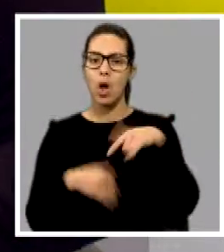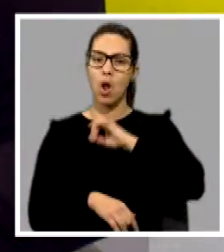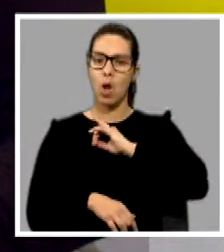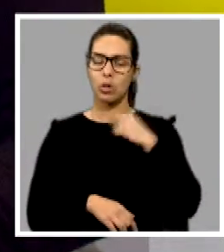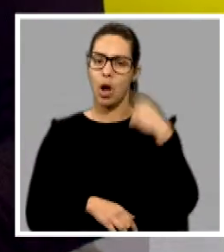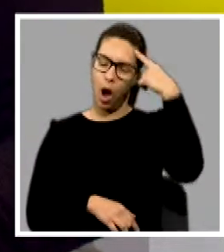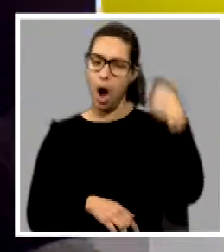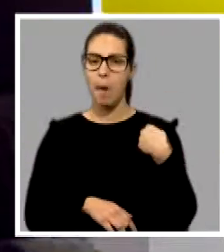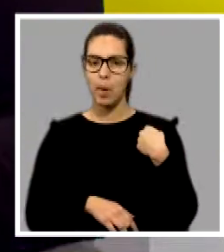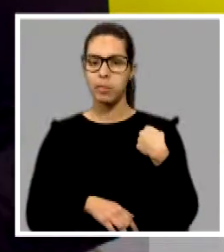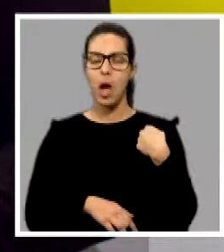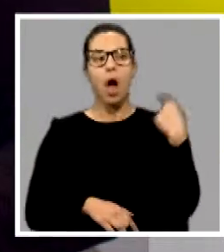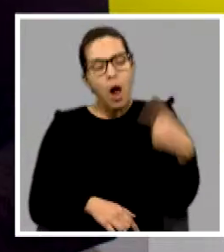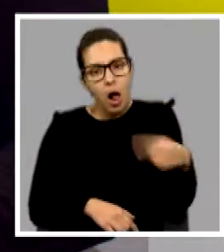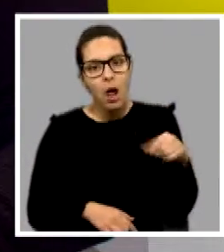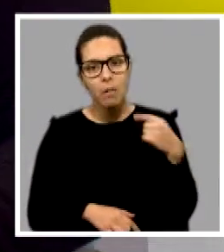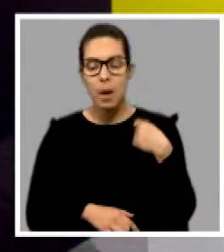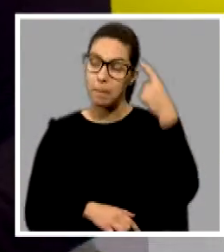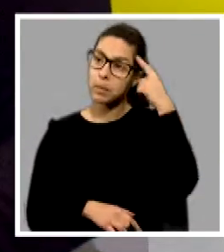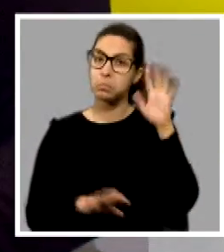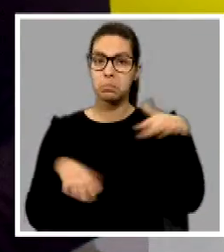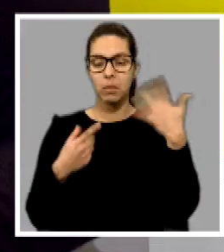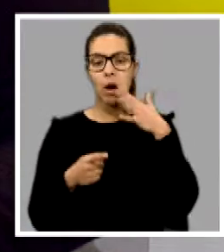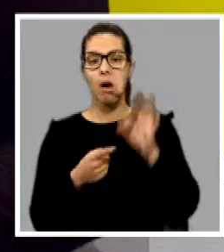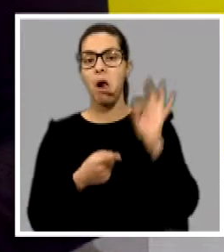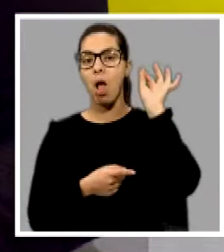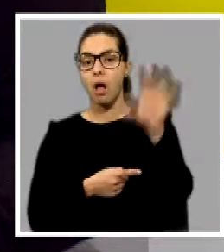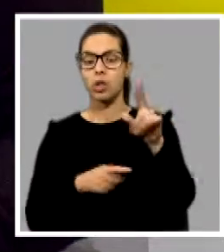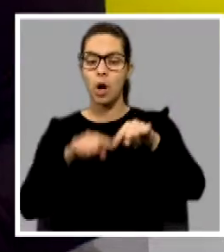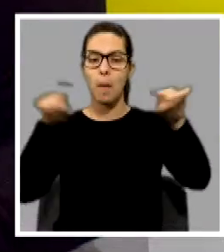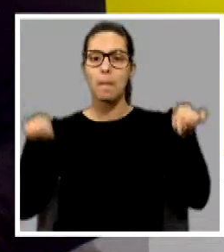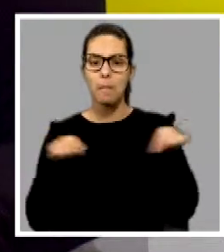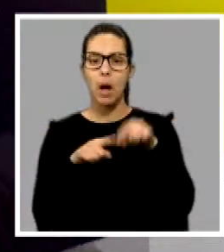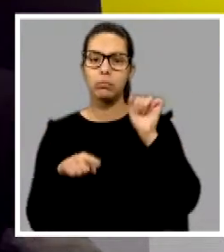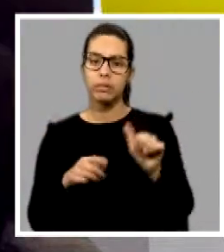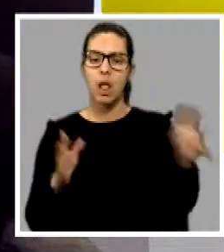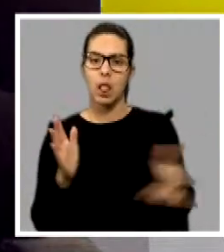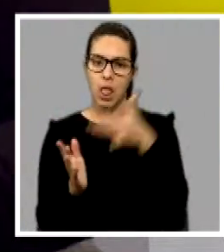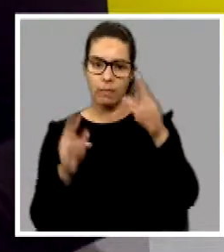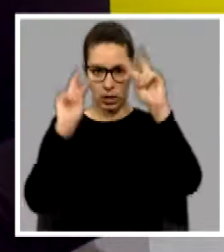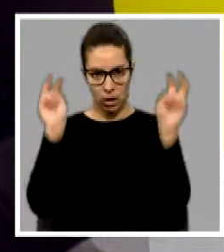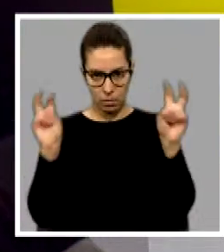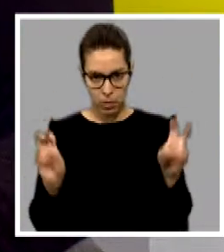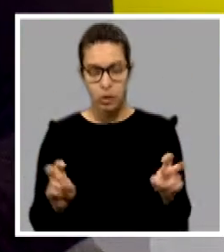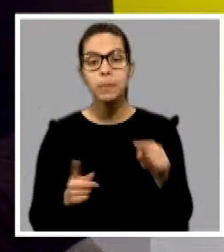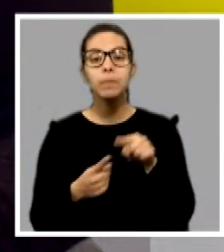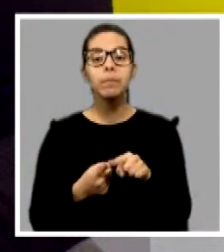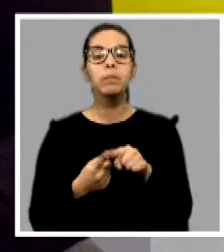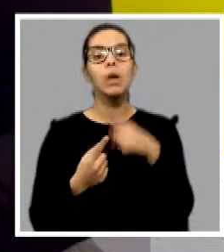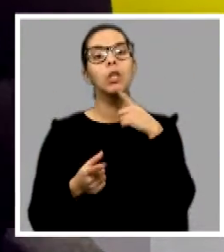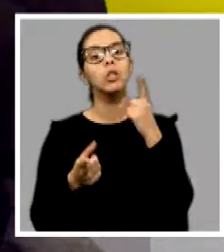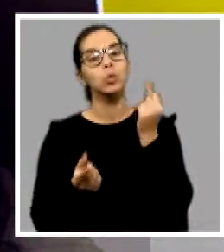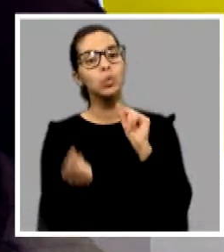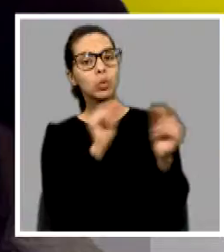discussão que sabíamos que existia. Mas pensei nessa e sugeri um espaço para livros e quando